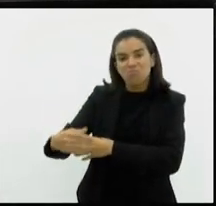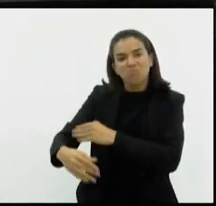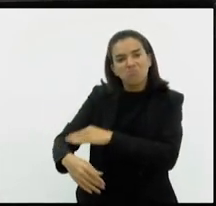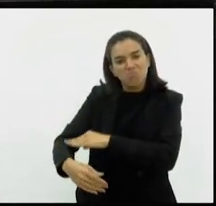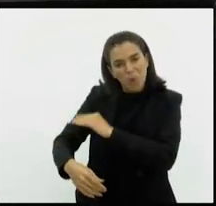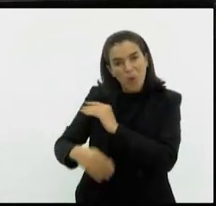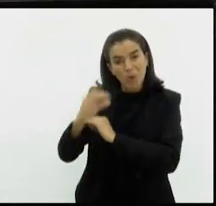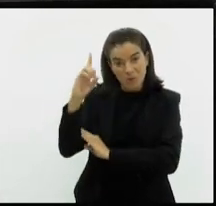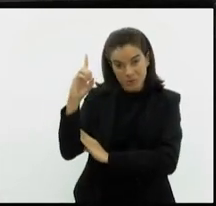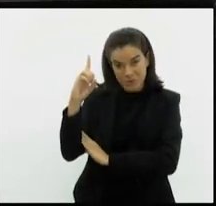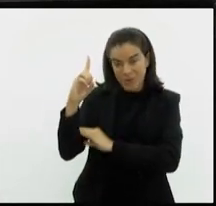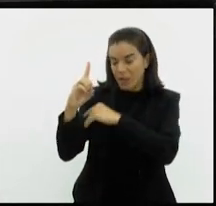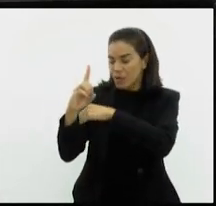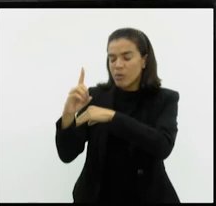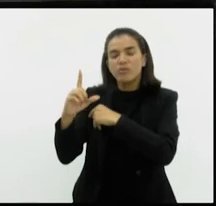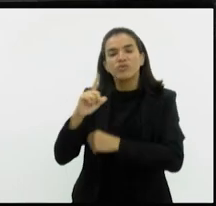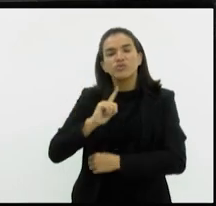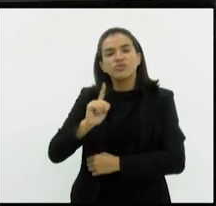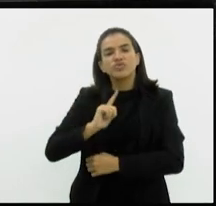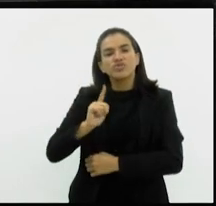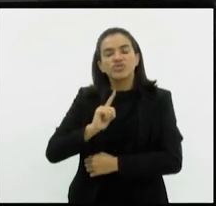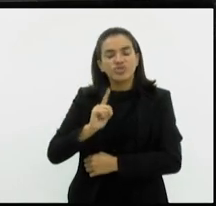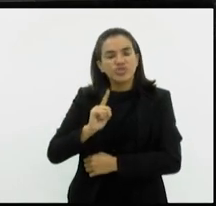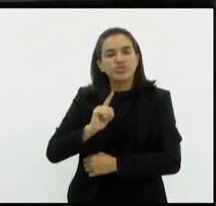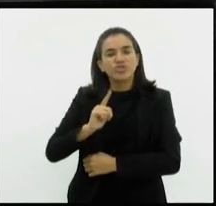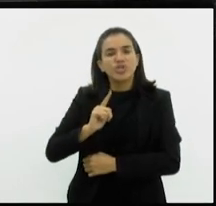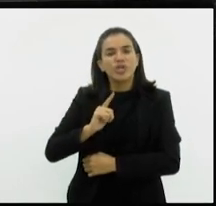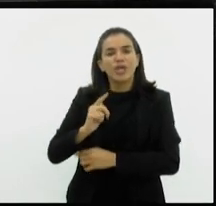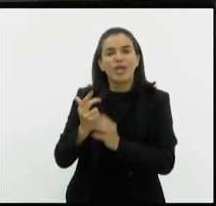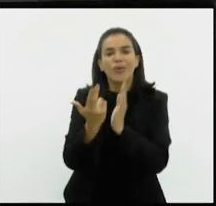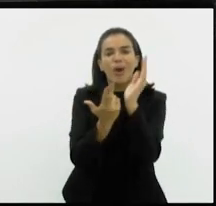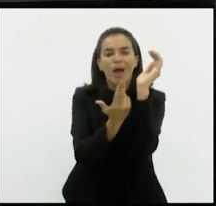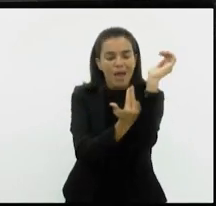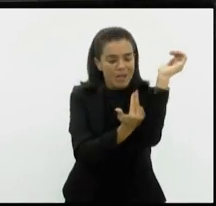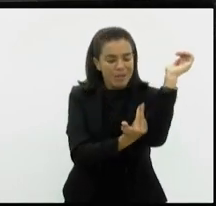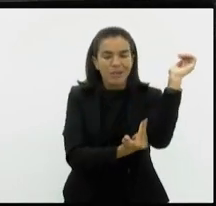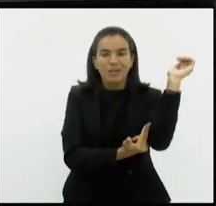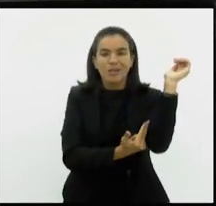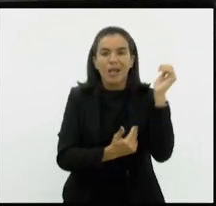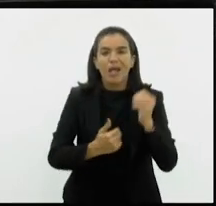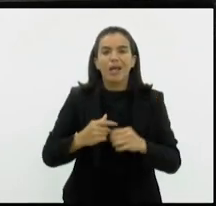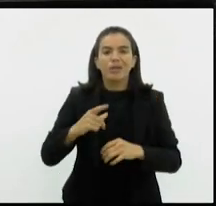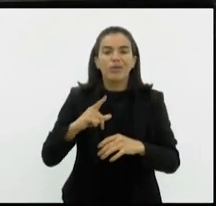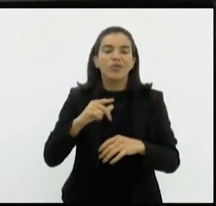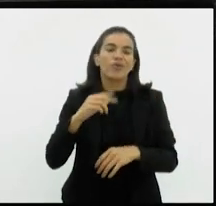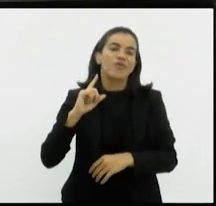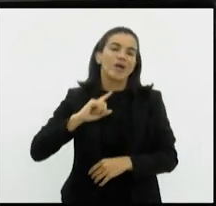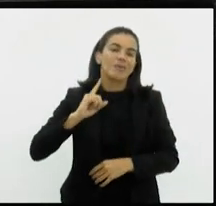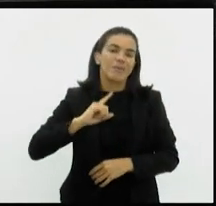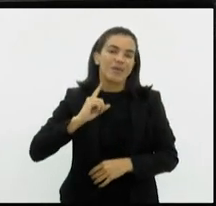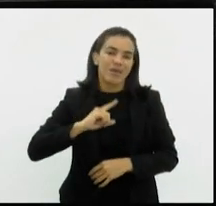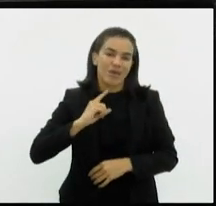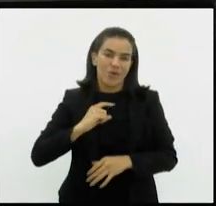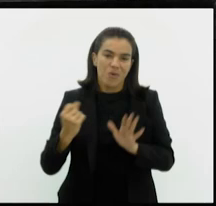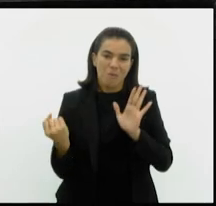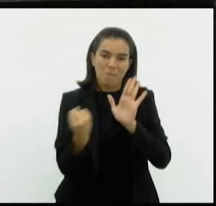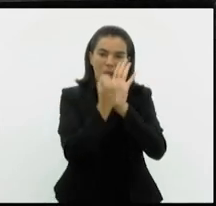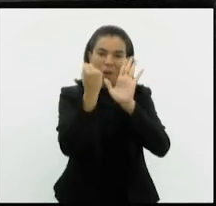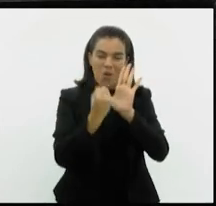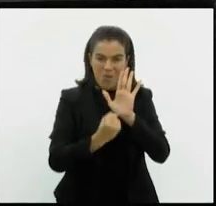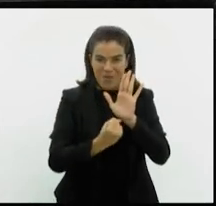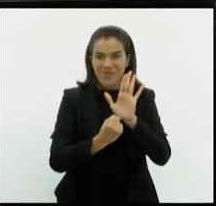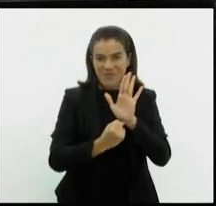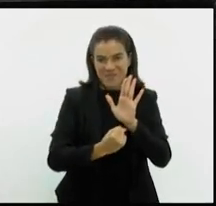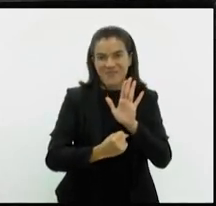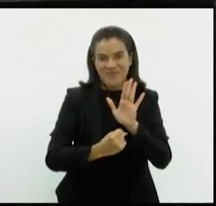braço direito ele tinha um tinha não tem uma tatuagem do Clube de Regatas do Flamengo que ele é torcedor do